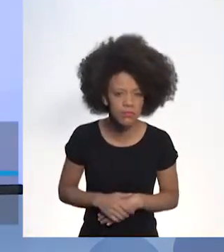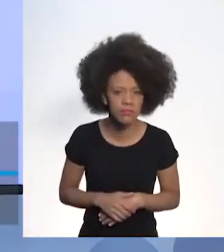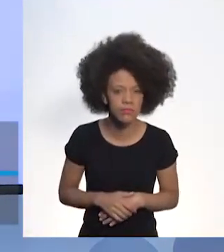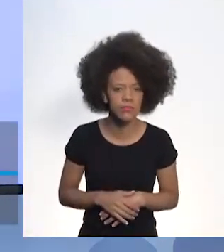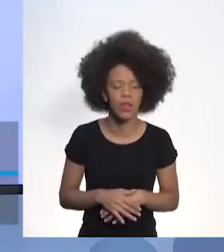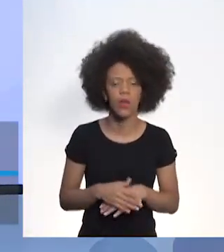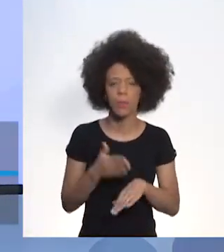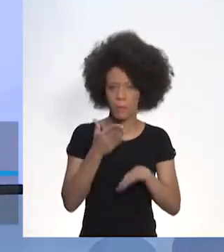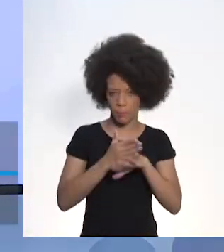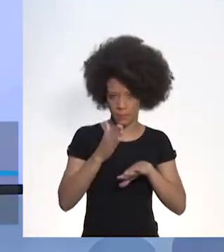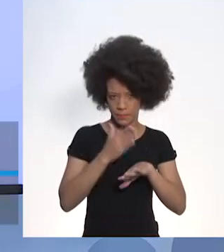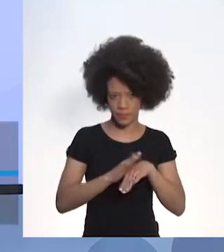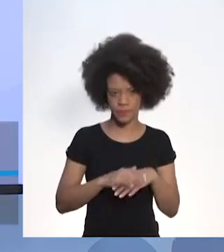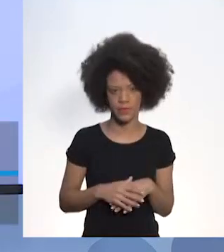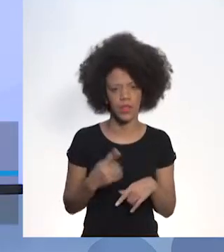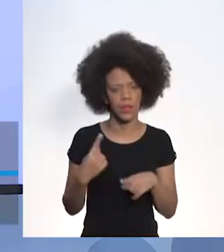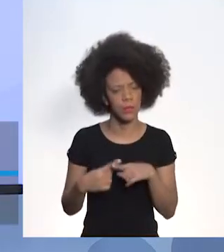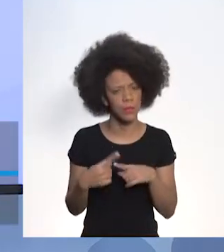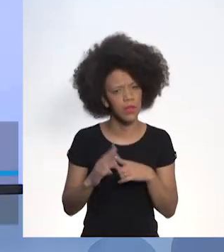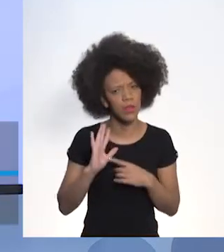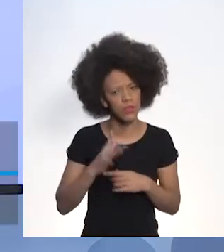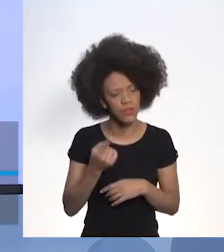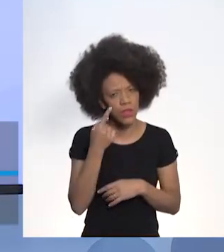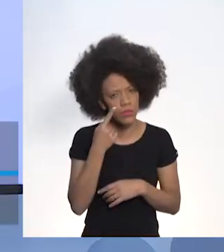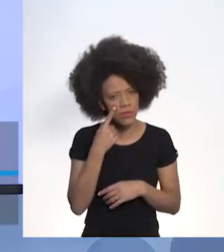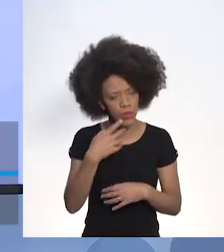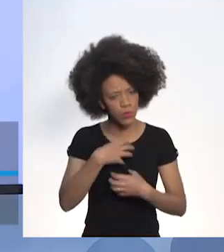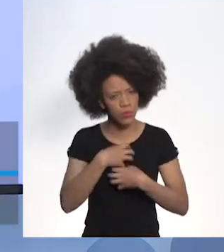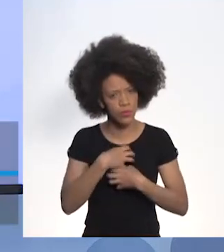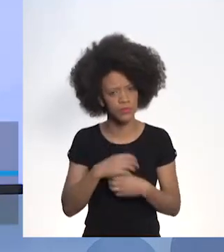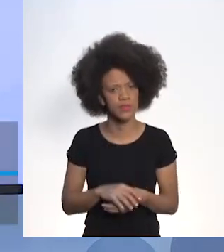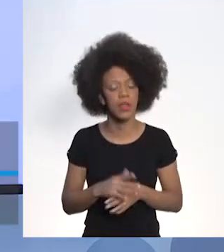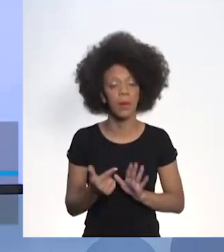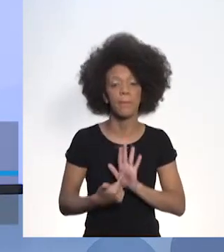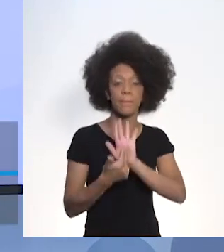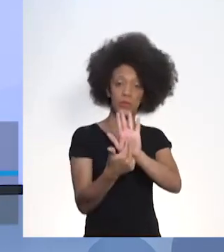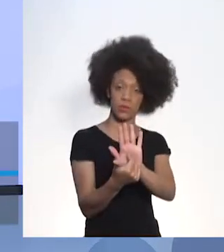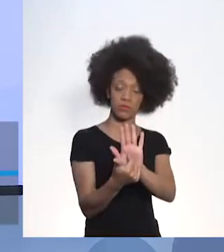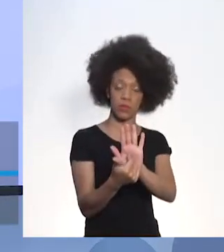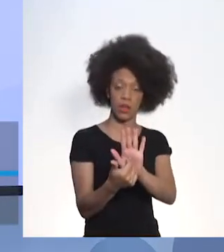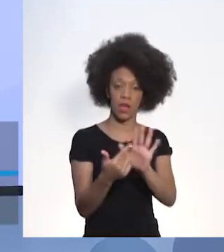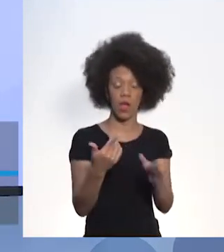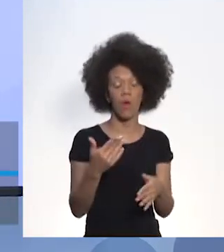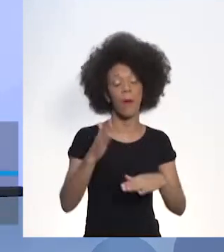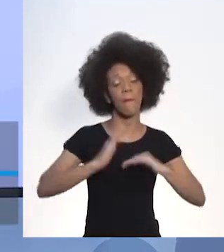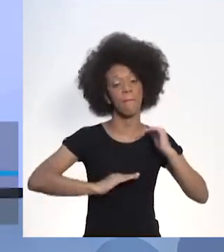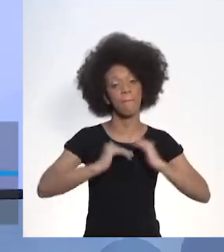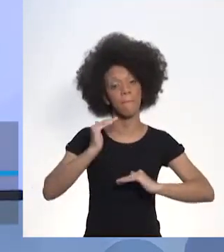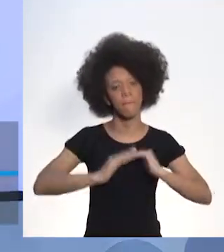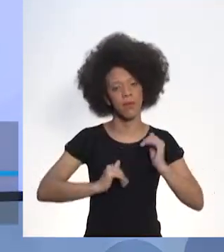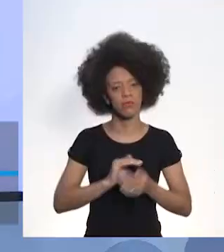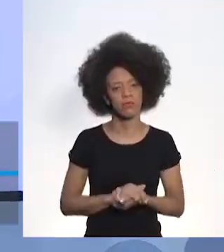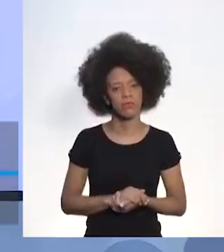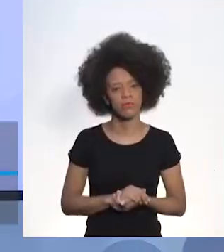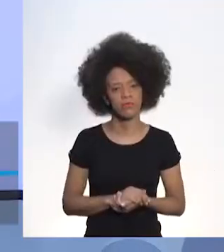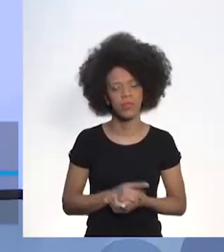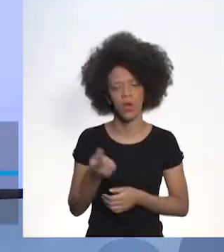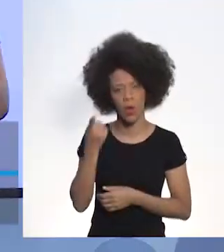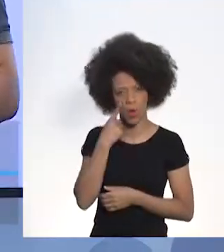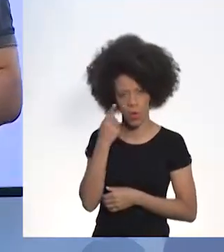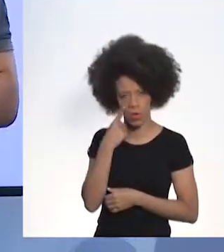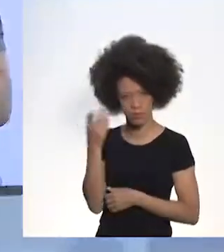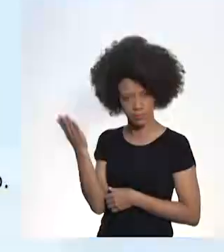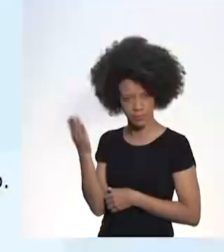um exercíciozinho, porque você já deve ter visto essa fórmula. Vamos mostrar uma aplicação dessa fórmula aí, ó. Então, dá uma